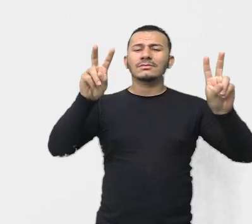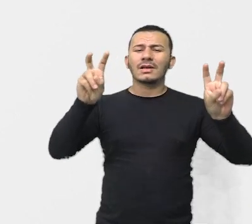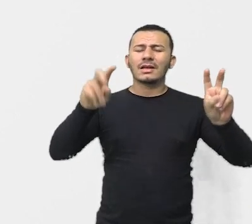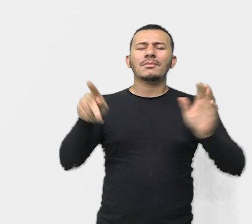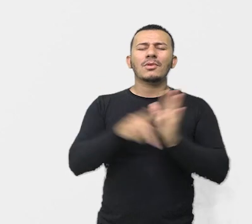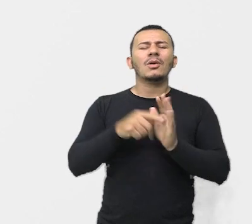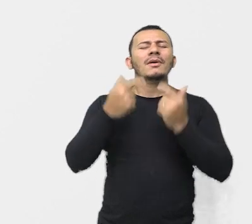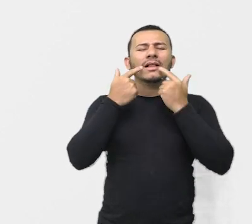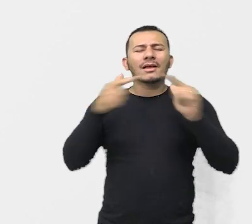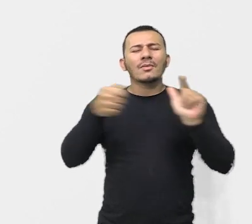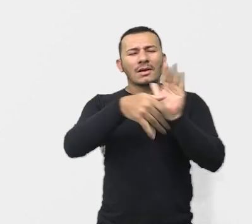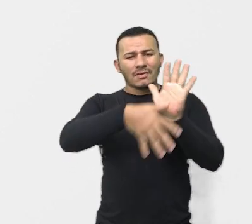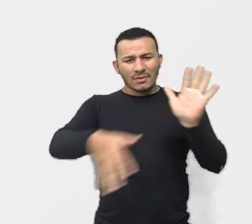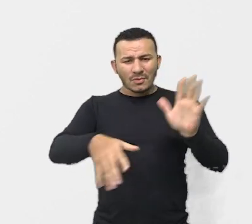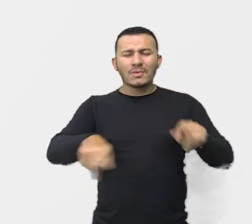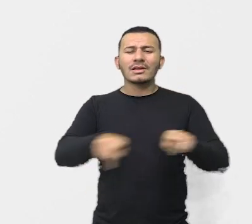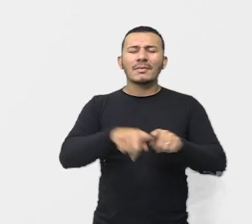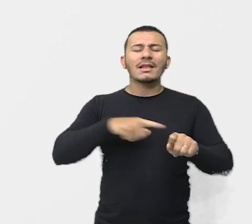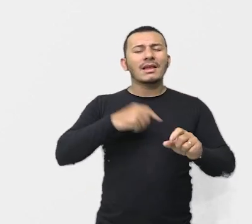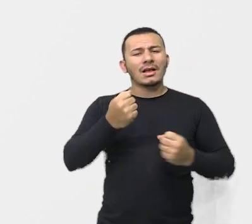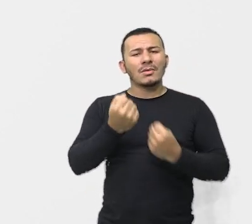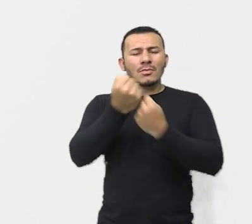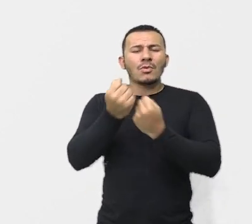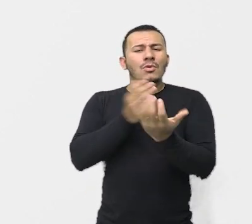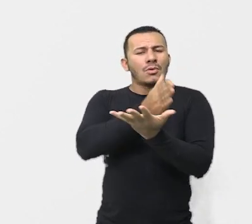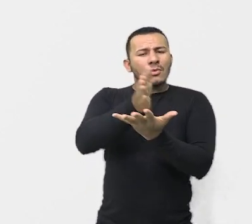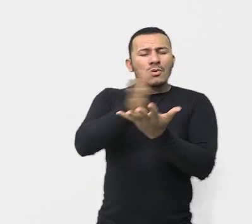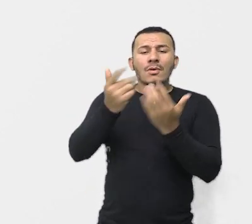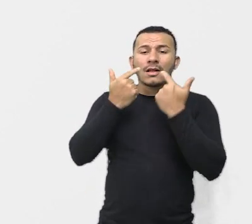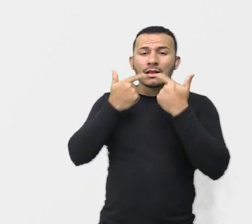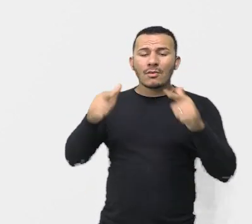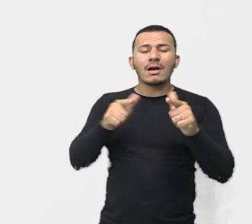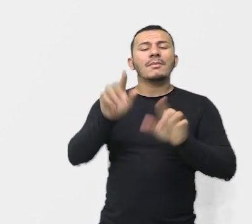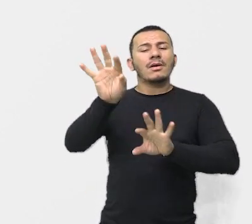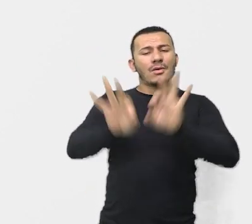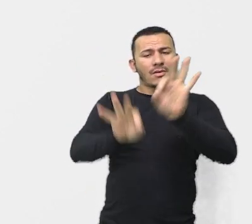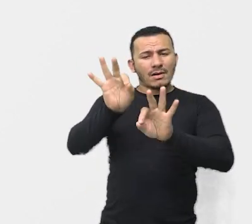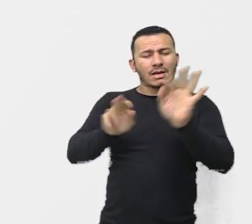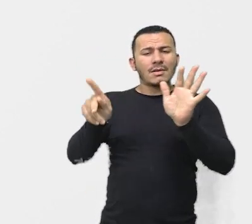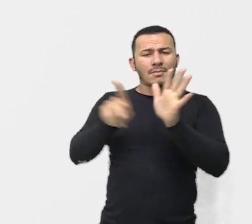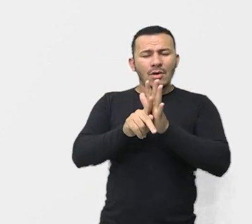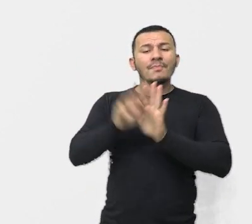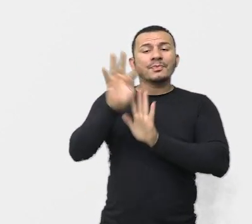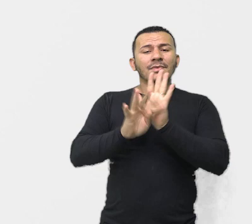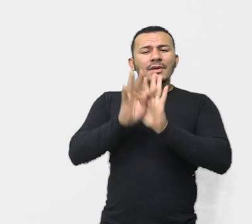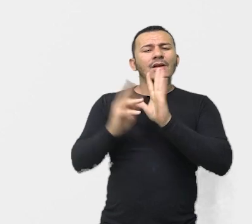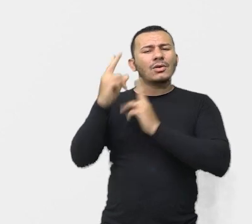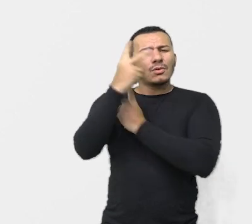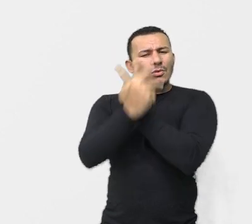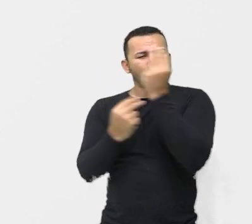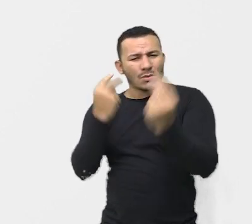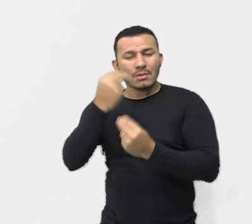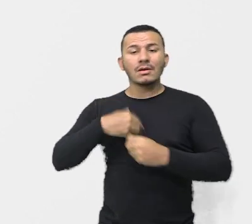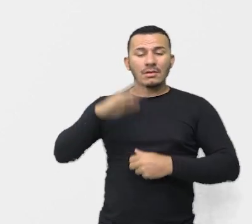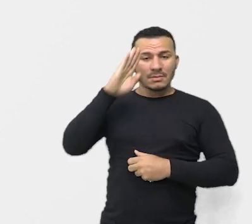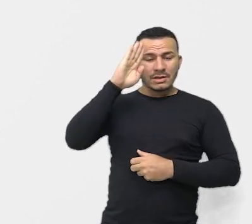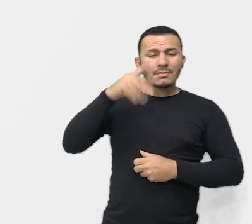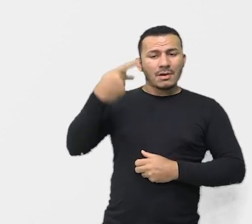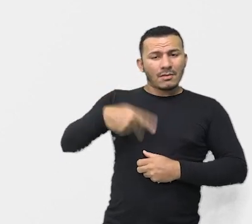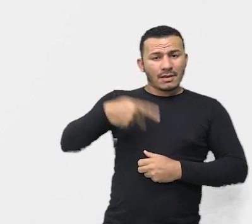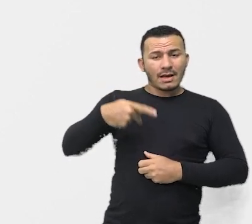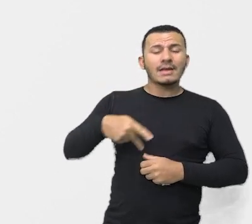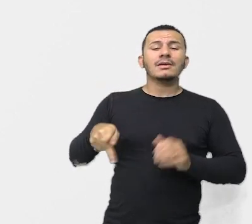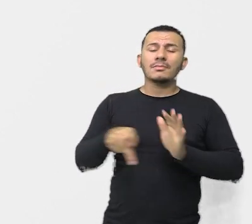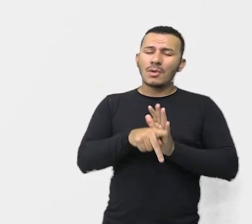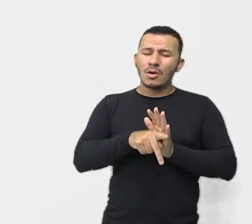figuras de linguagem, de recursos de várias linguagens para a construção de um texto persuasivo, priorizando temas